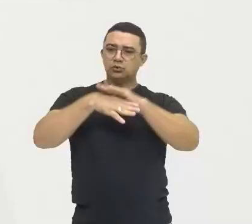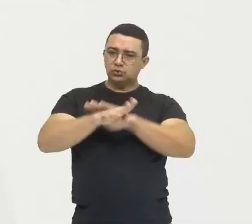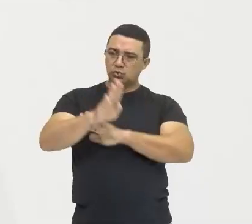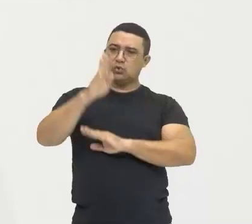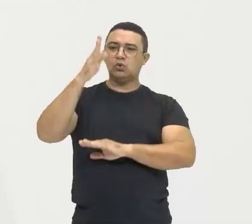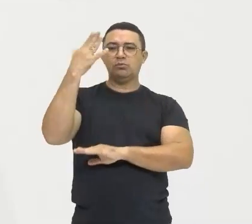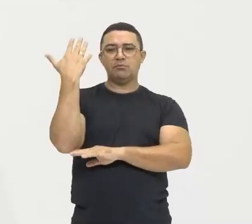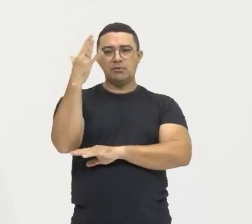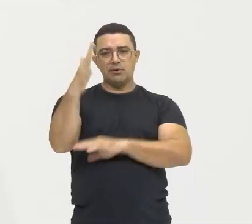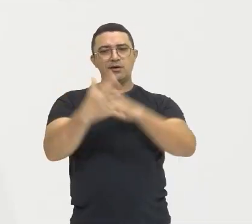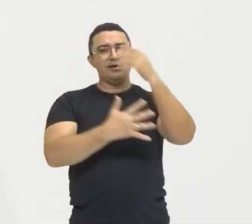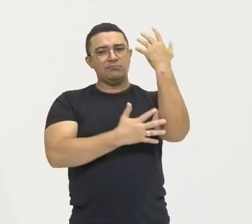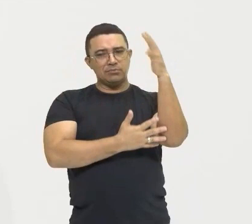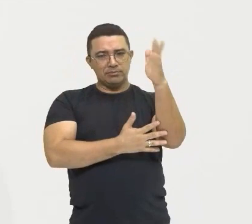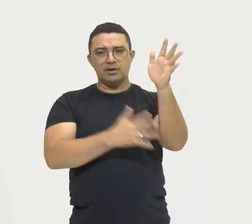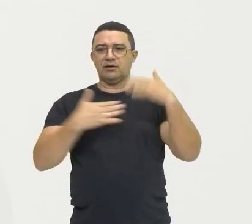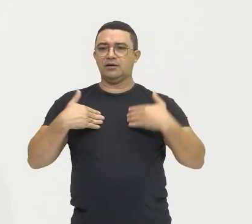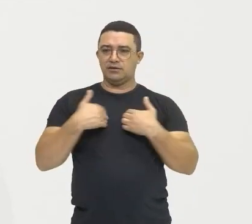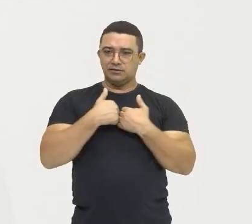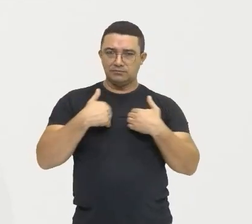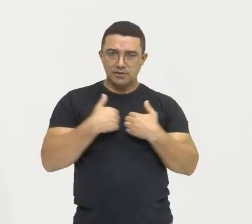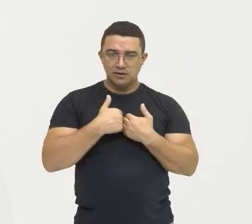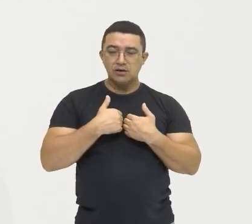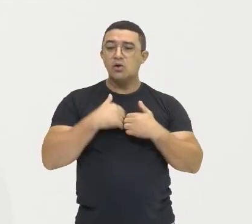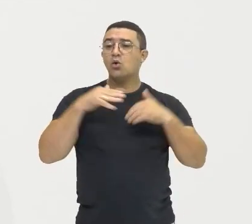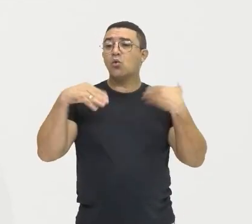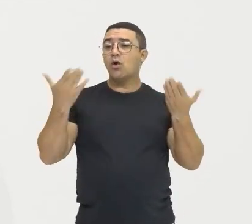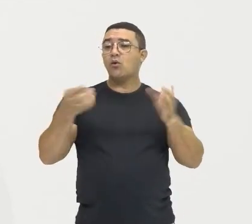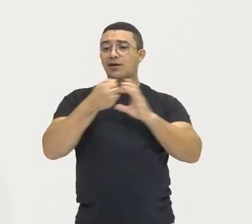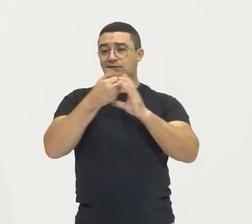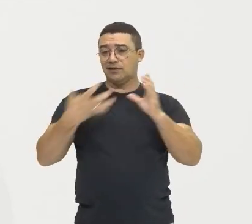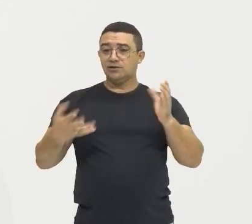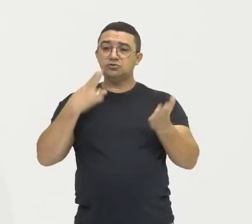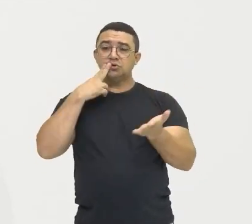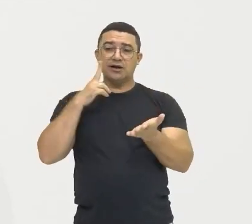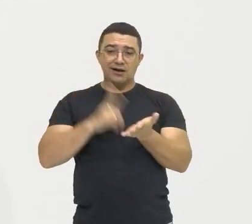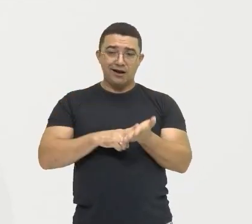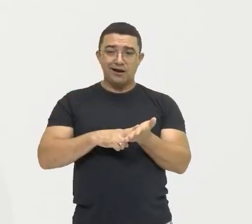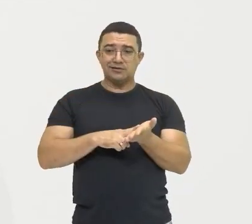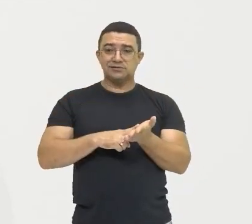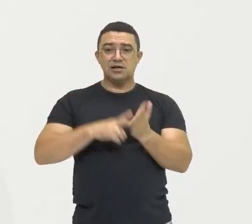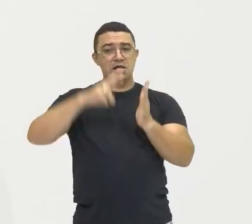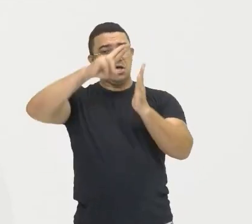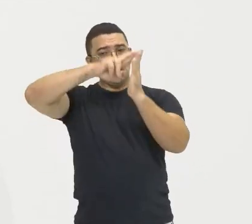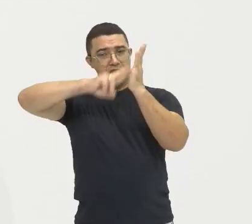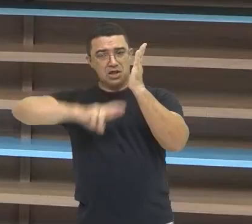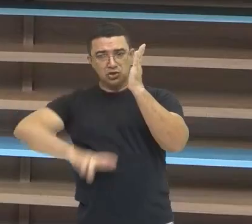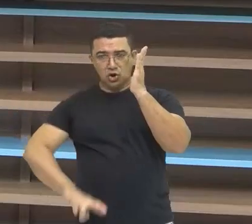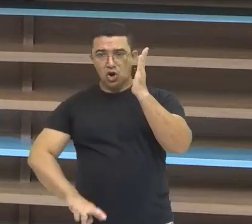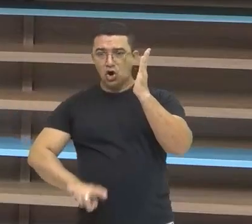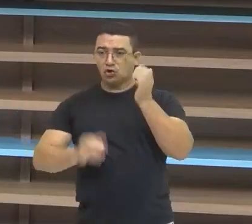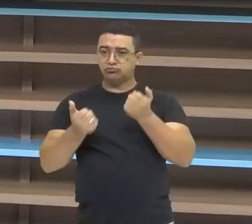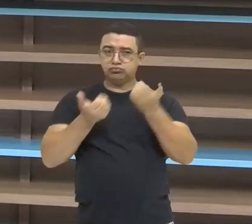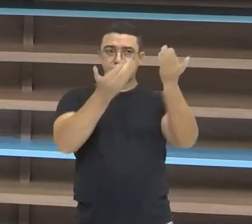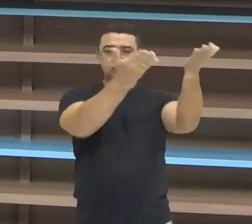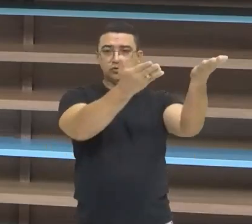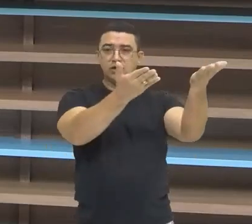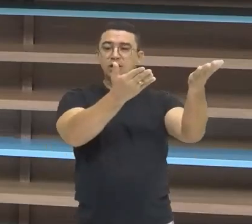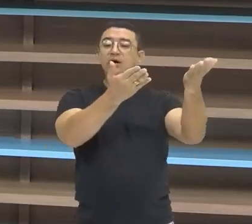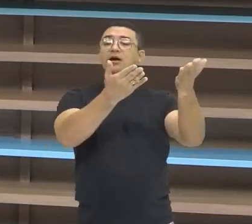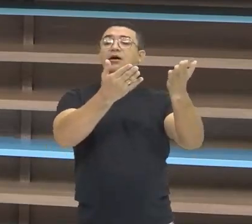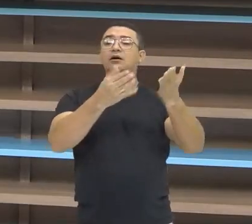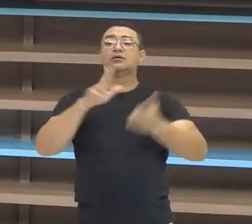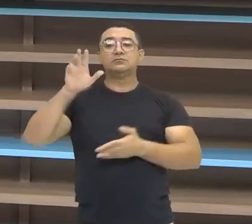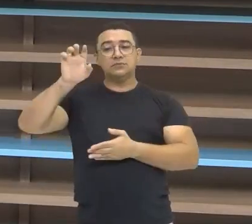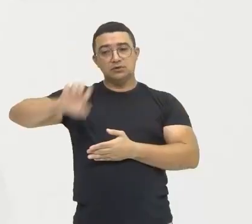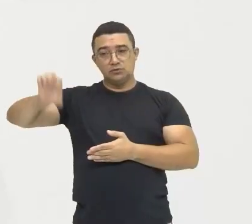tudo. Quais eram as características destas cartas, né, desses relatórios que eram enviados para a Europa?